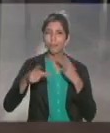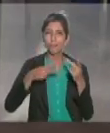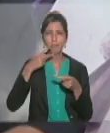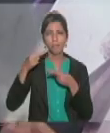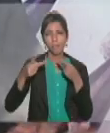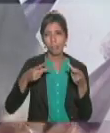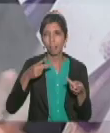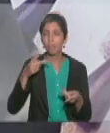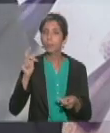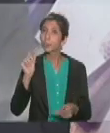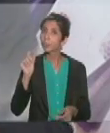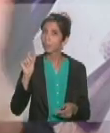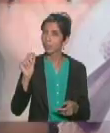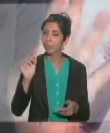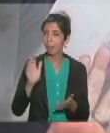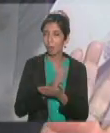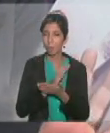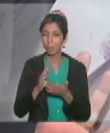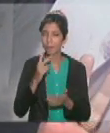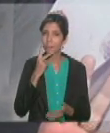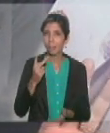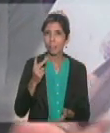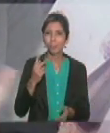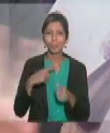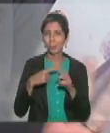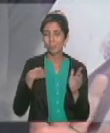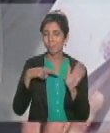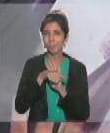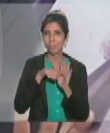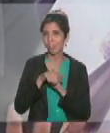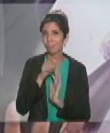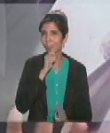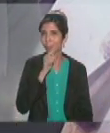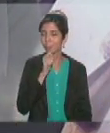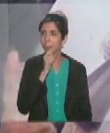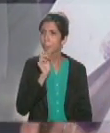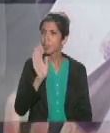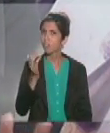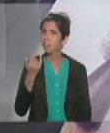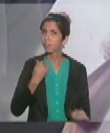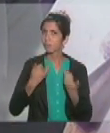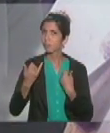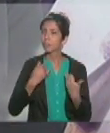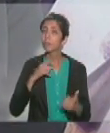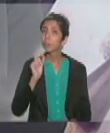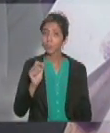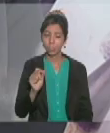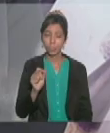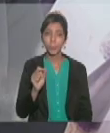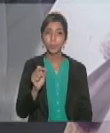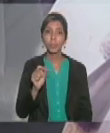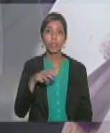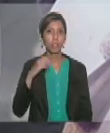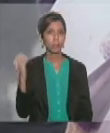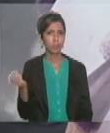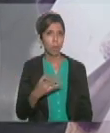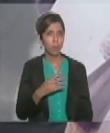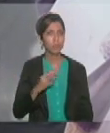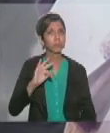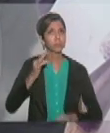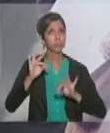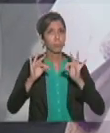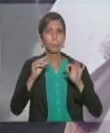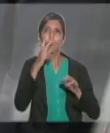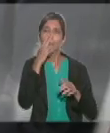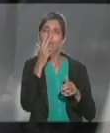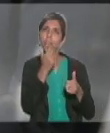a seguinte, não sei se muita gente, algumas pessoas, vamos colocar assim, que eu não fiz pesquisa, mas que eu já ouvi é o seguinte, as novas